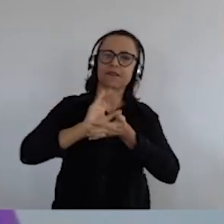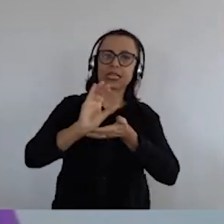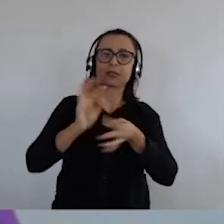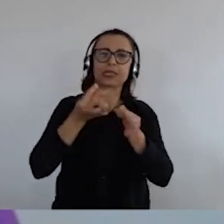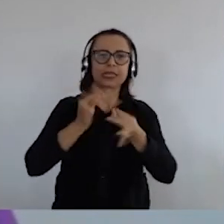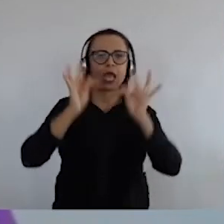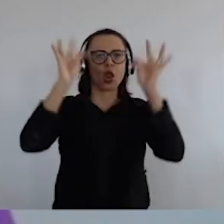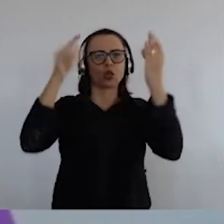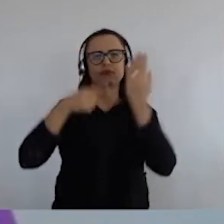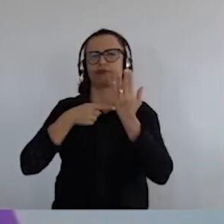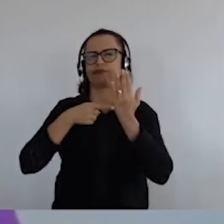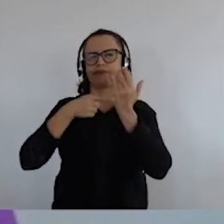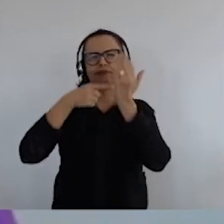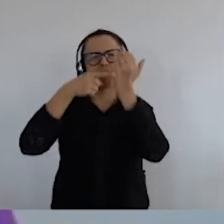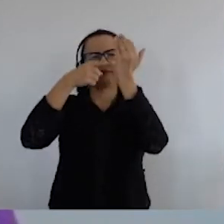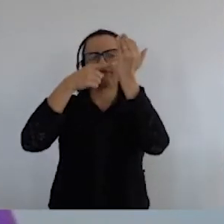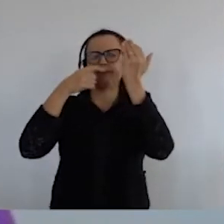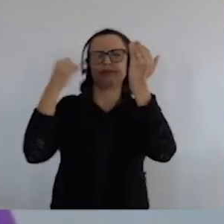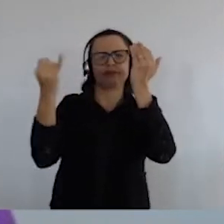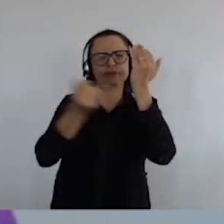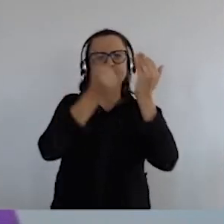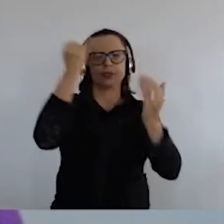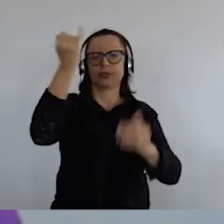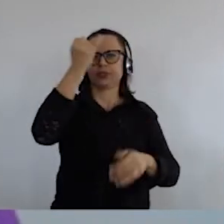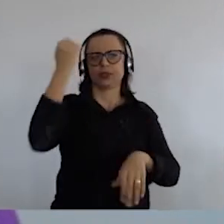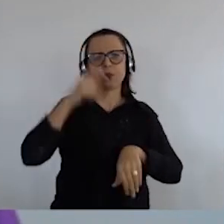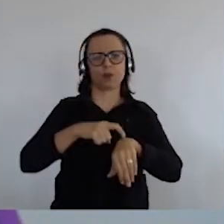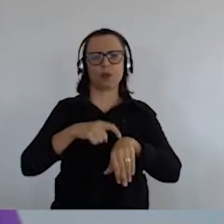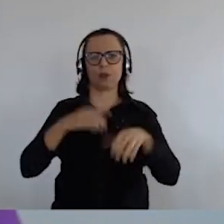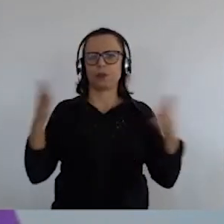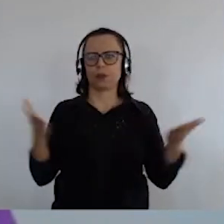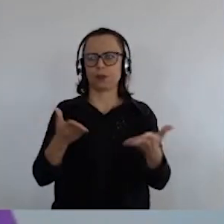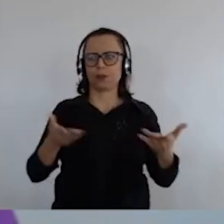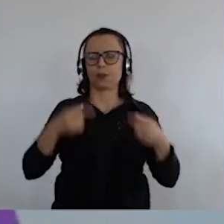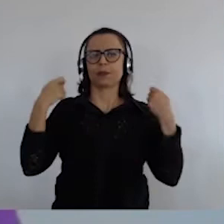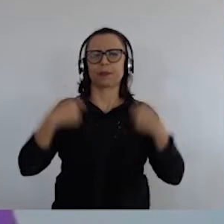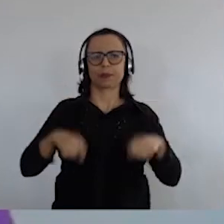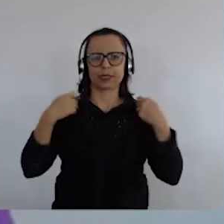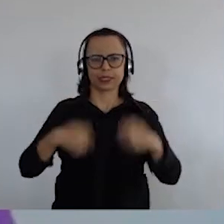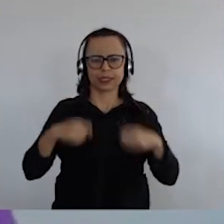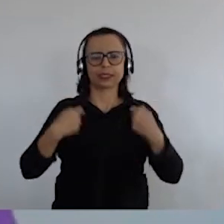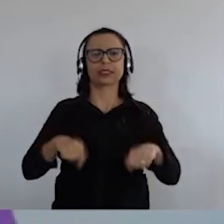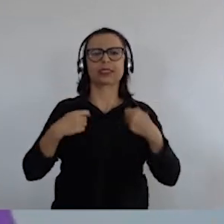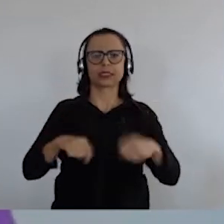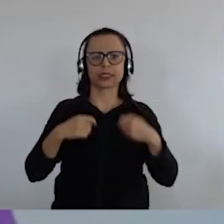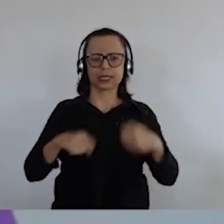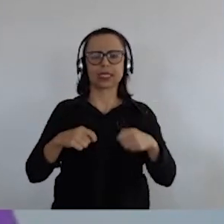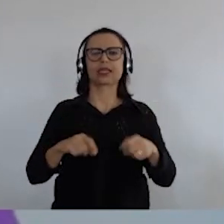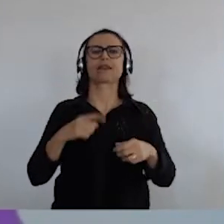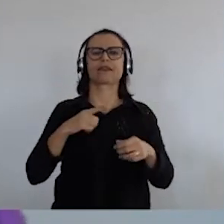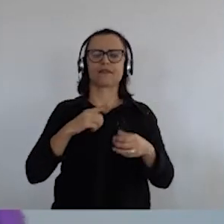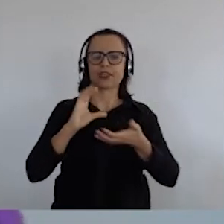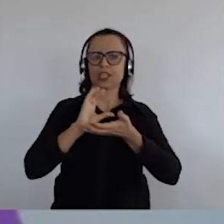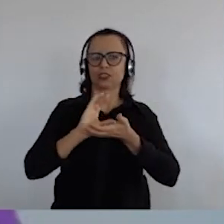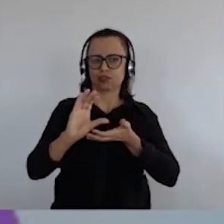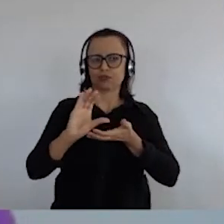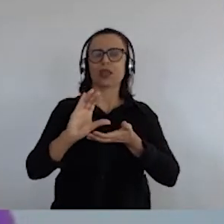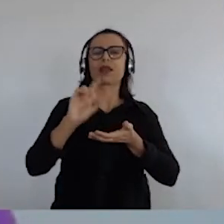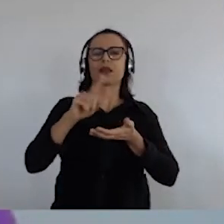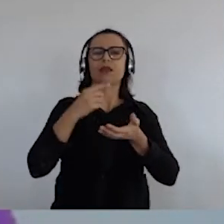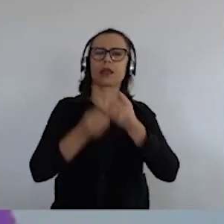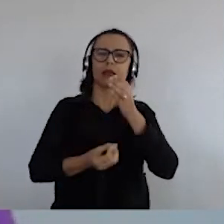Sim, esse é o novo momento. Tem que ter investimento em tecnologia. A par